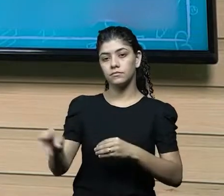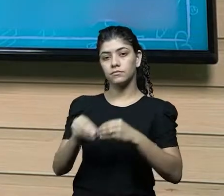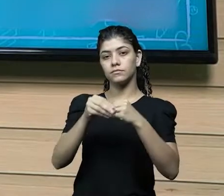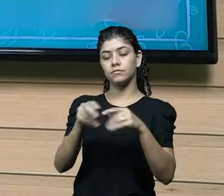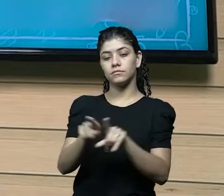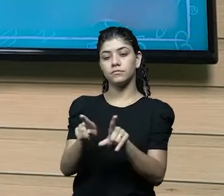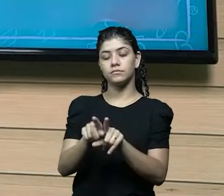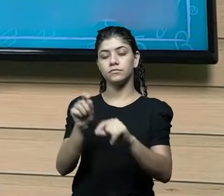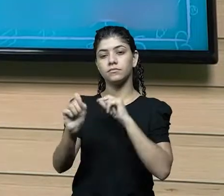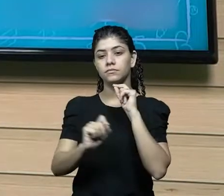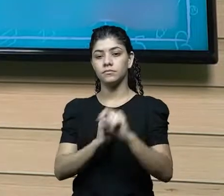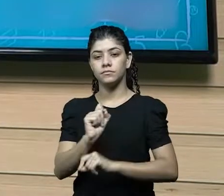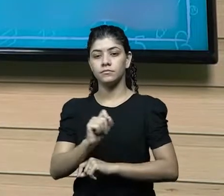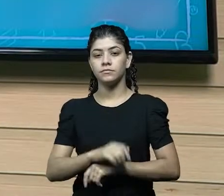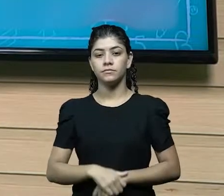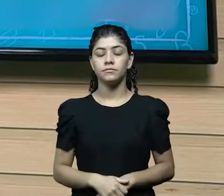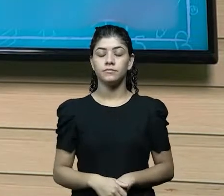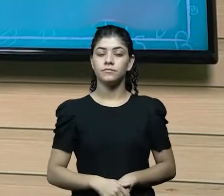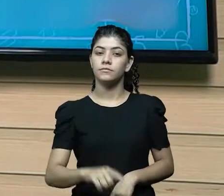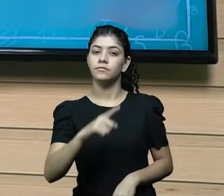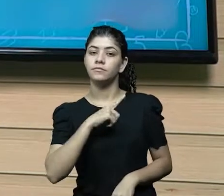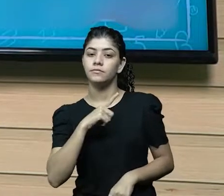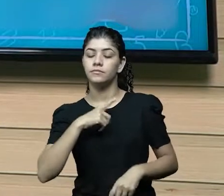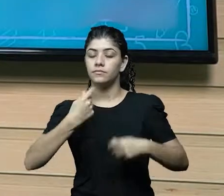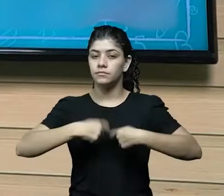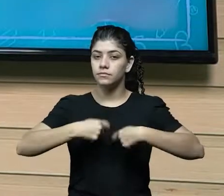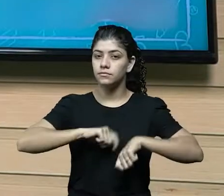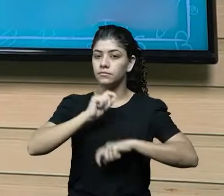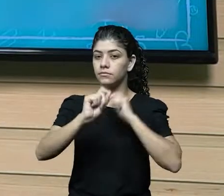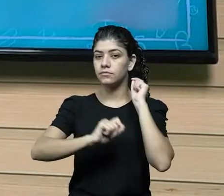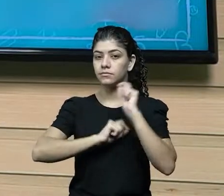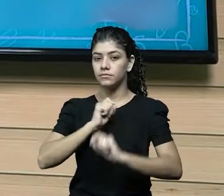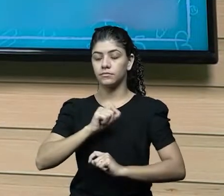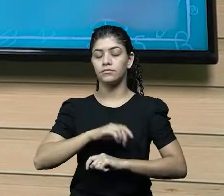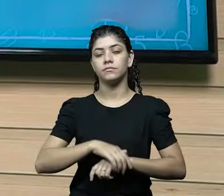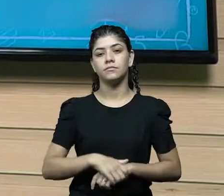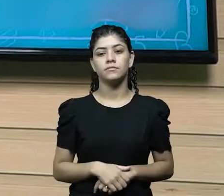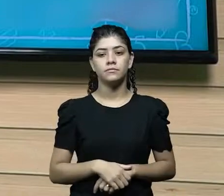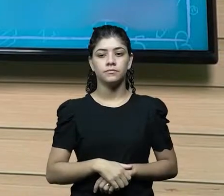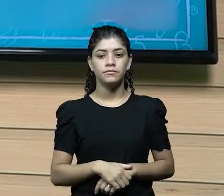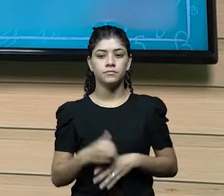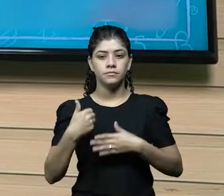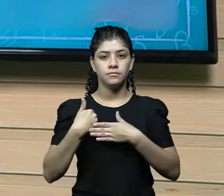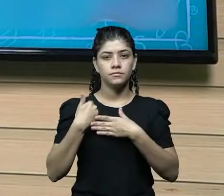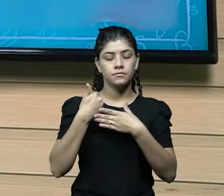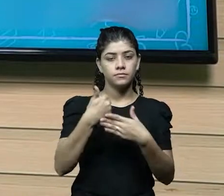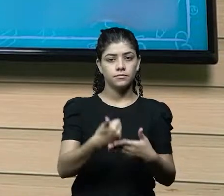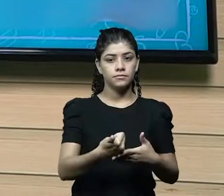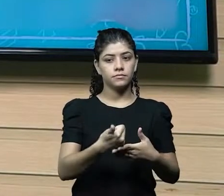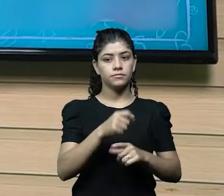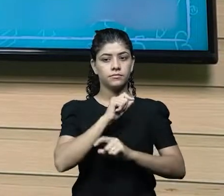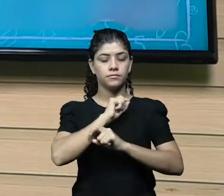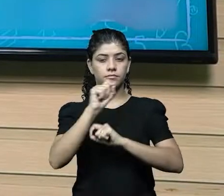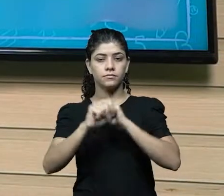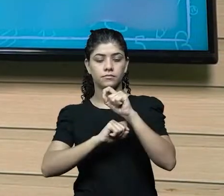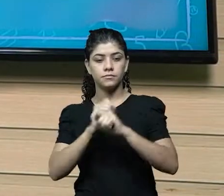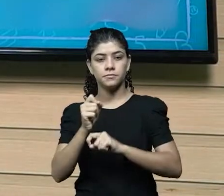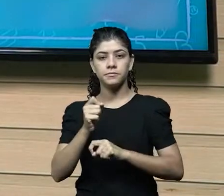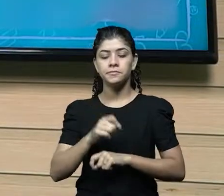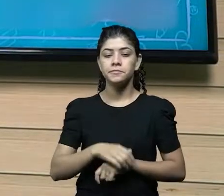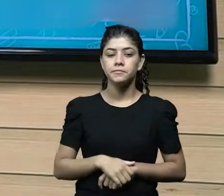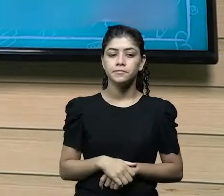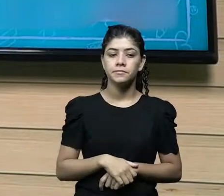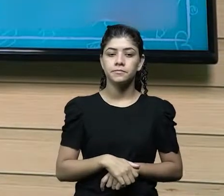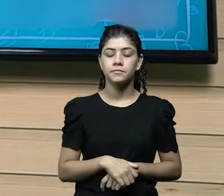seja, caso haja a necessidade de se complementar aquela medida com ou uma